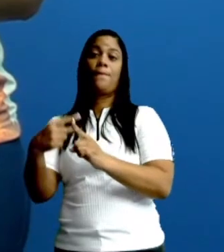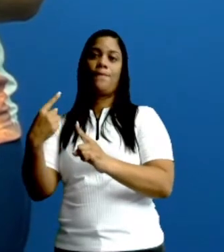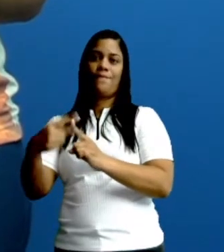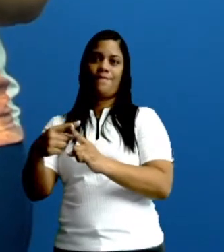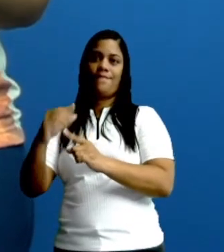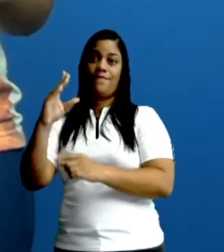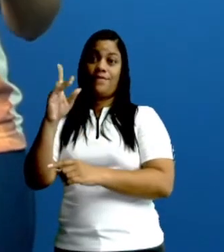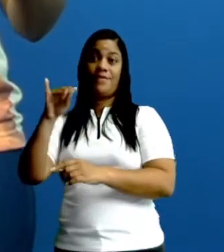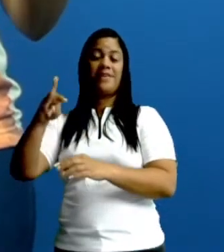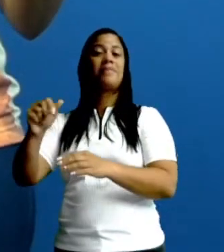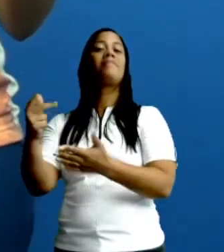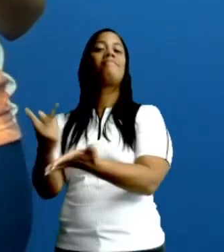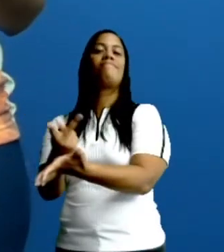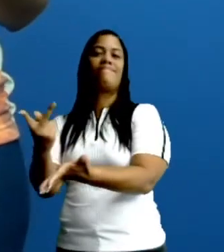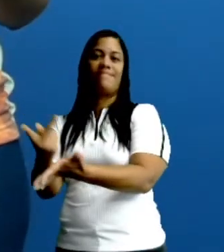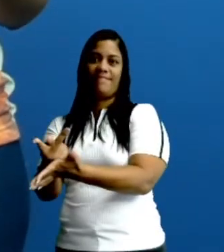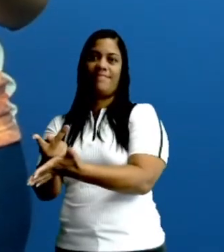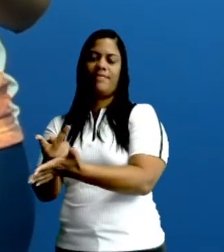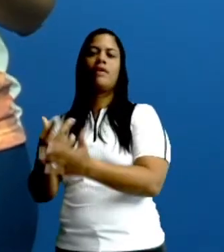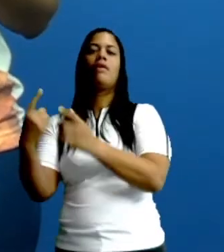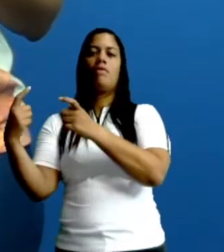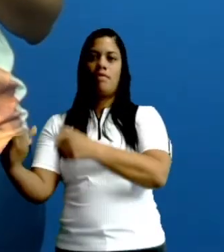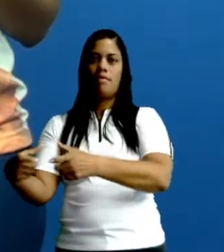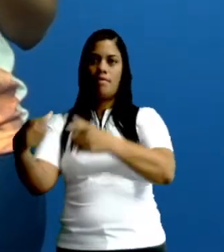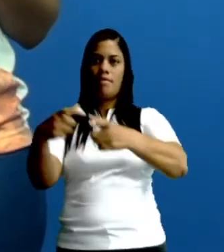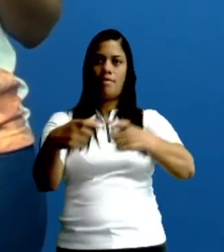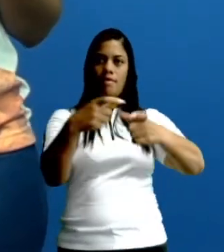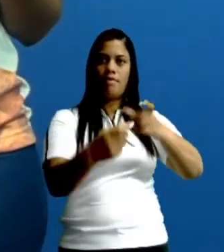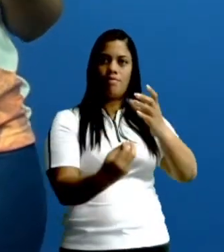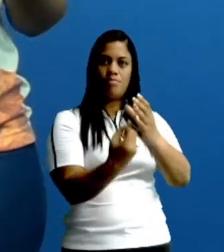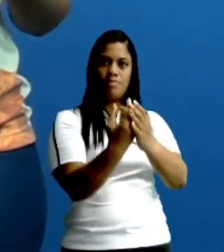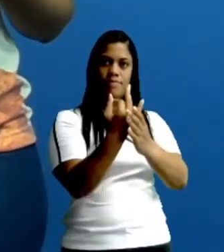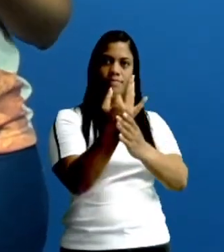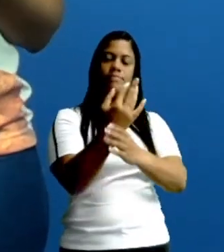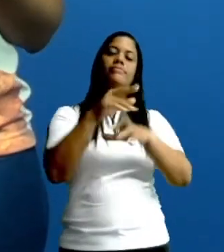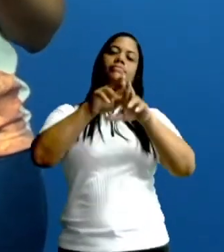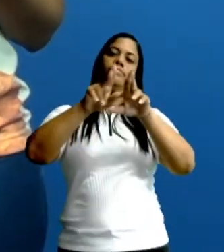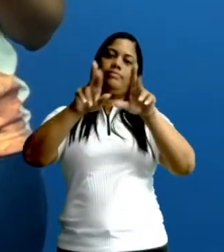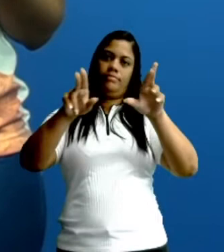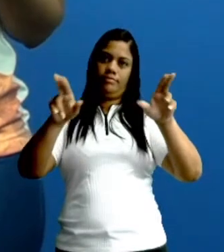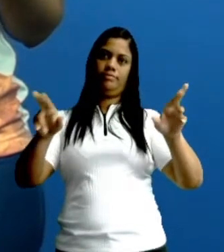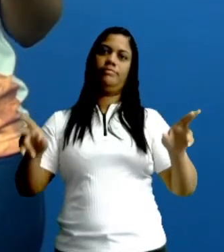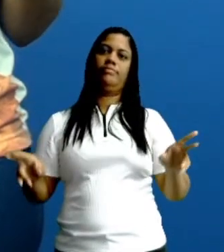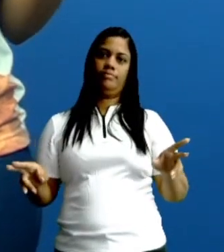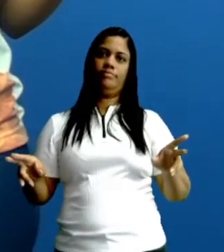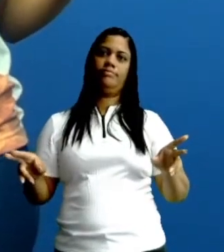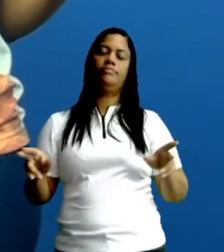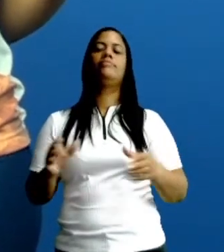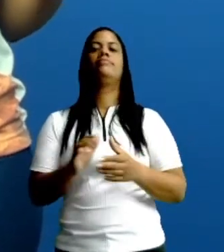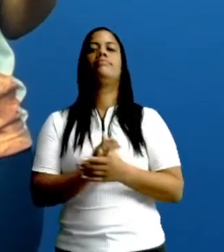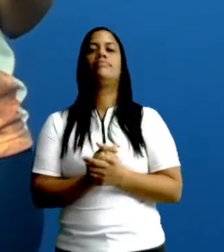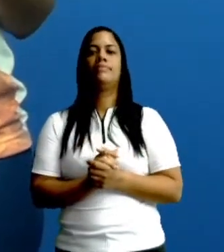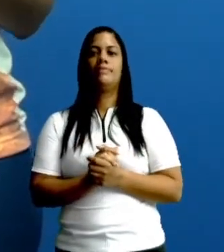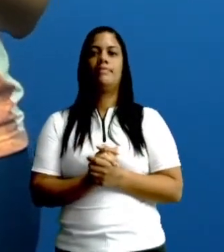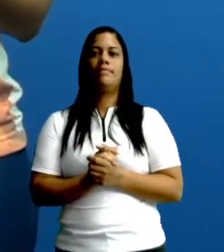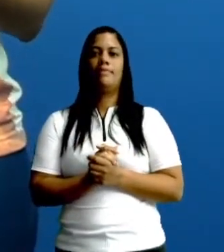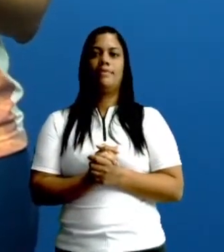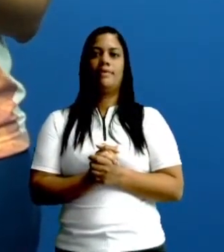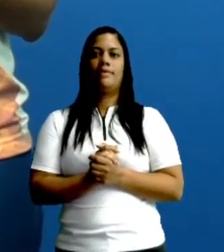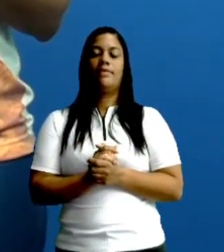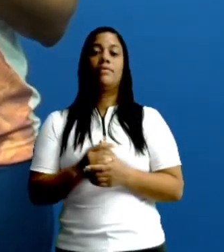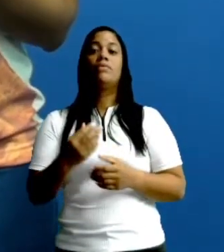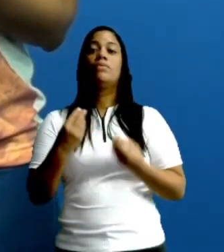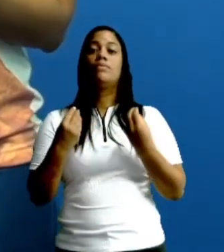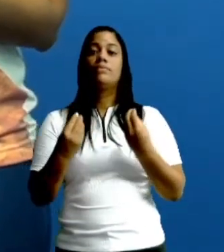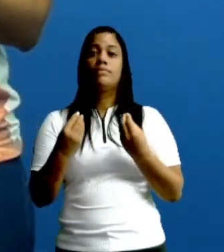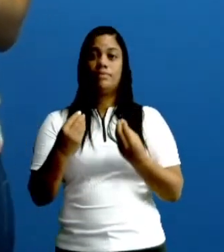adequado para ela. Então, cada clima vai ter a sua vegetação e a sua agricultura específica. Eu não tenho